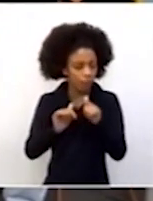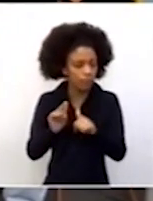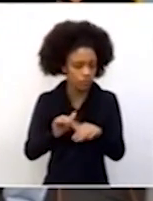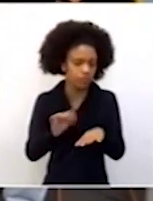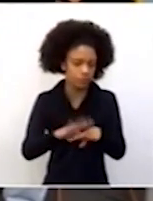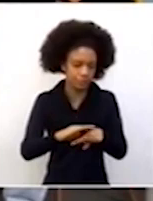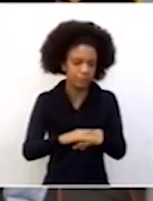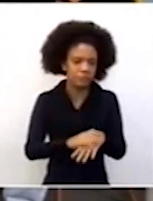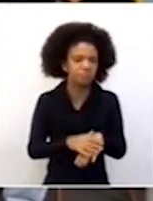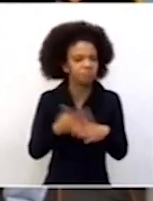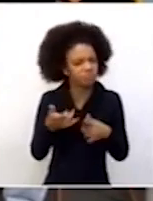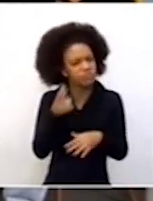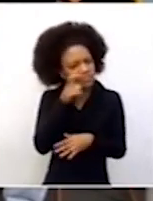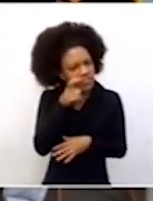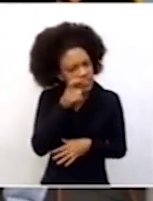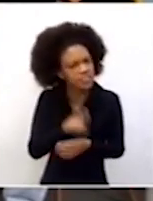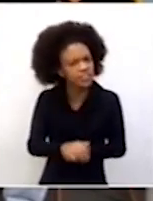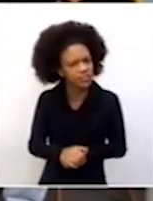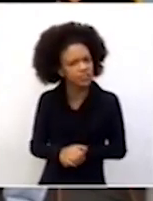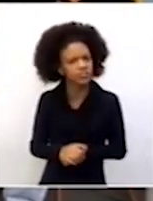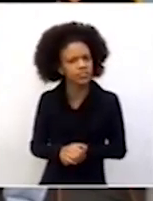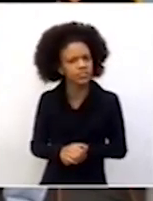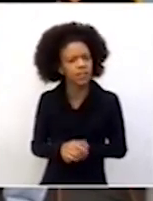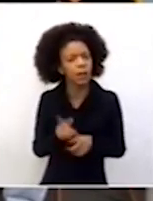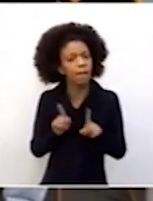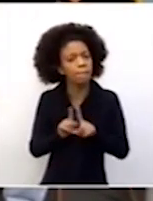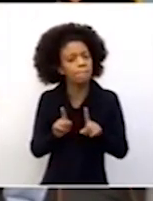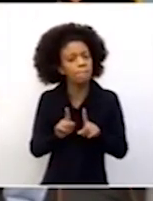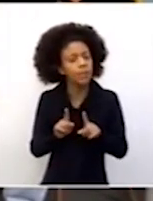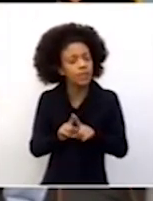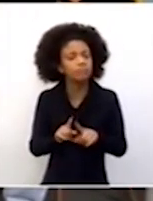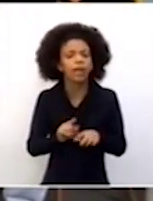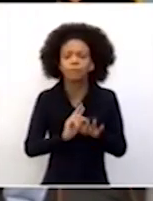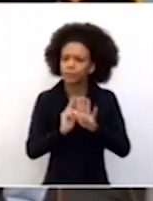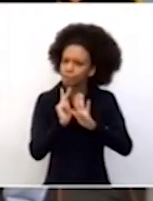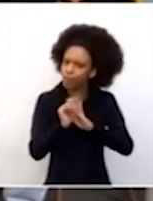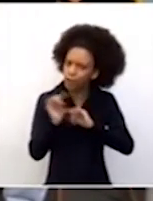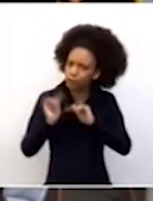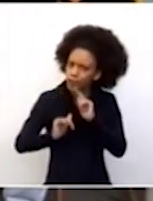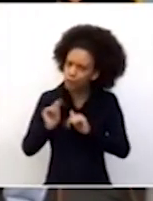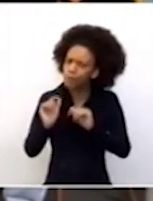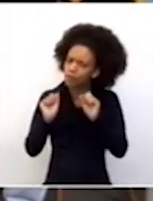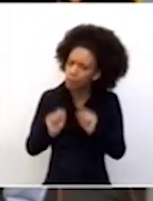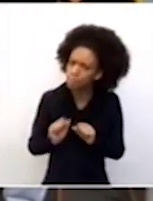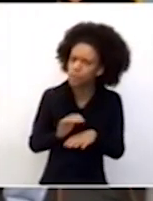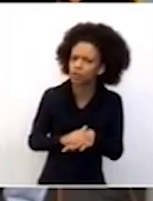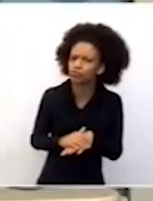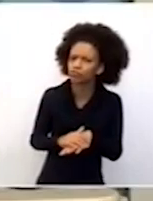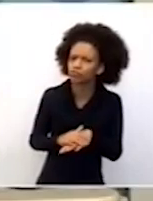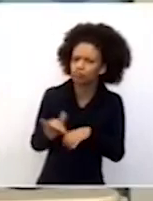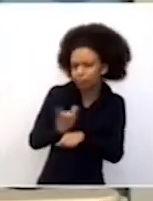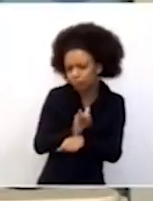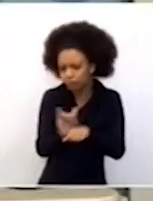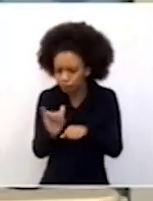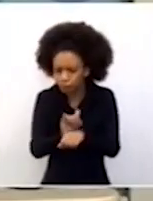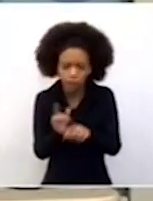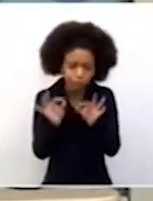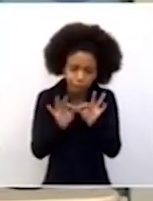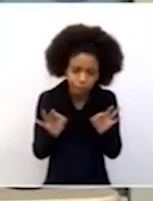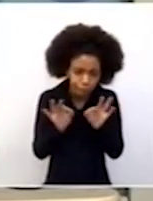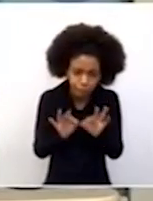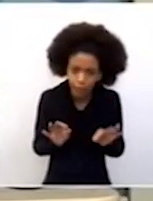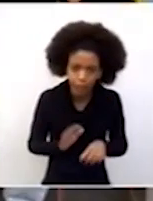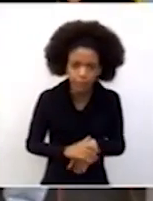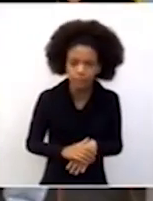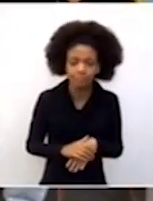matemáticos. Então, isso é interessante, né, Denise? Que aí, muitos elementos aí que nós podemos discorrer com as atividades simples, né? Que os